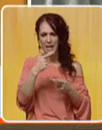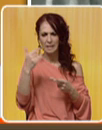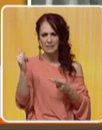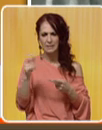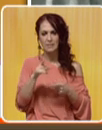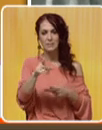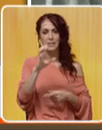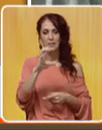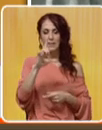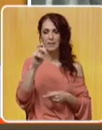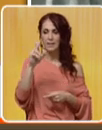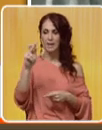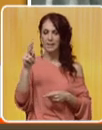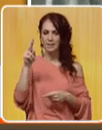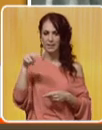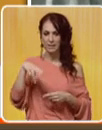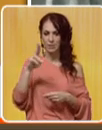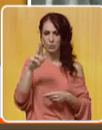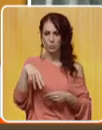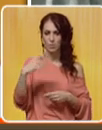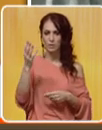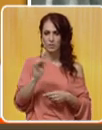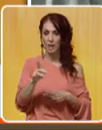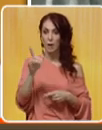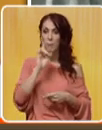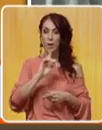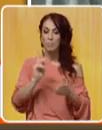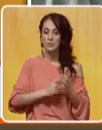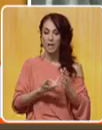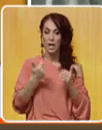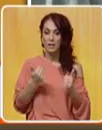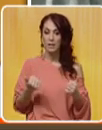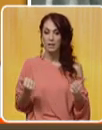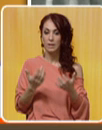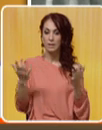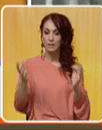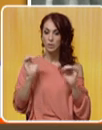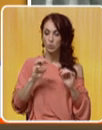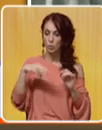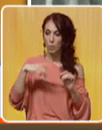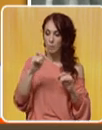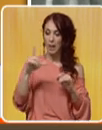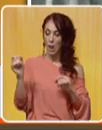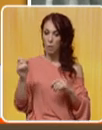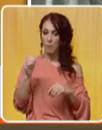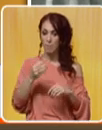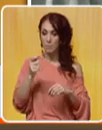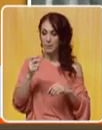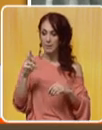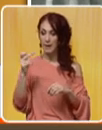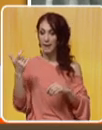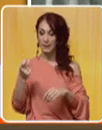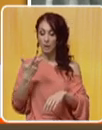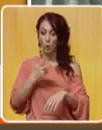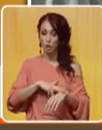é Clara Nunes que era que era a Grande promessa do Brasil na altura e que o Melo Pereira que era o diretor do